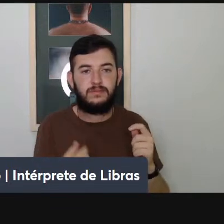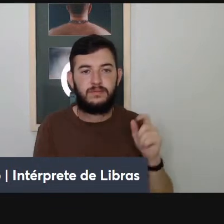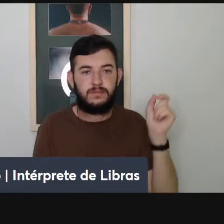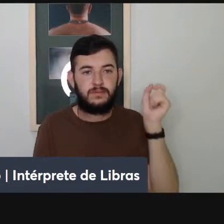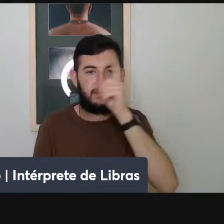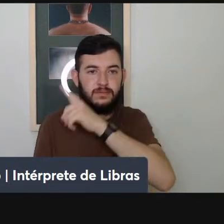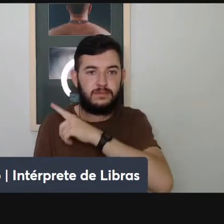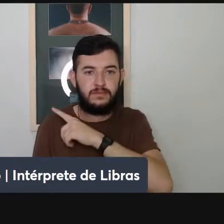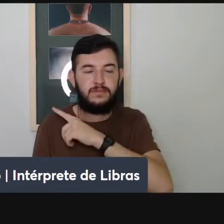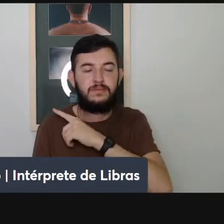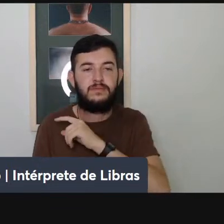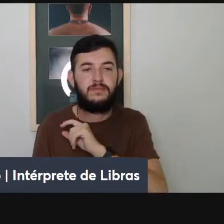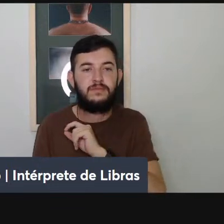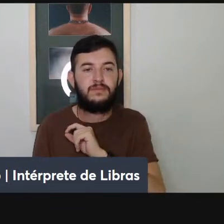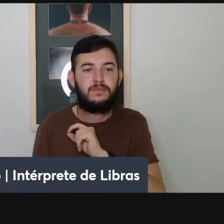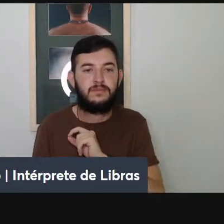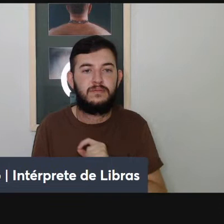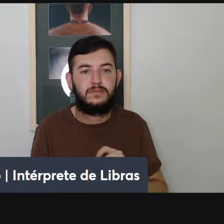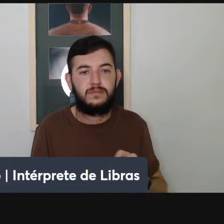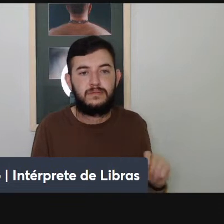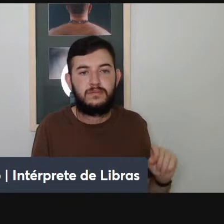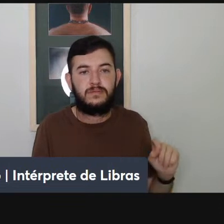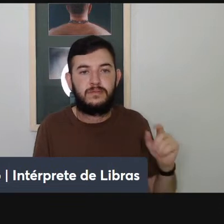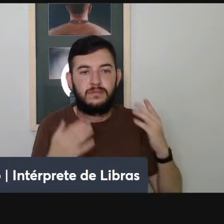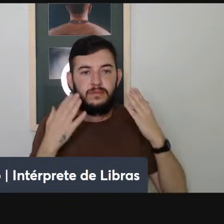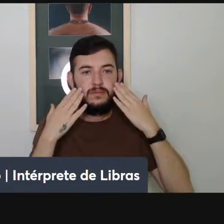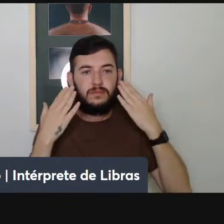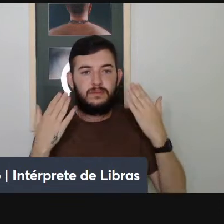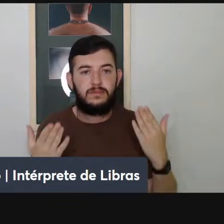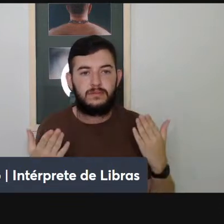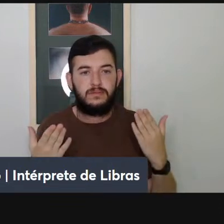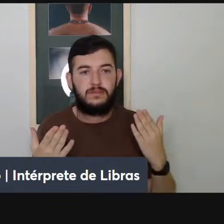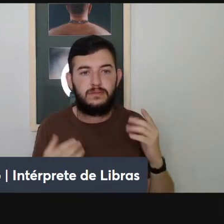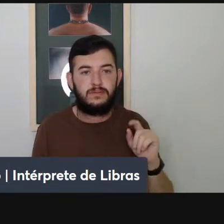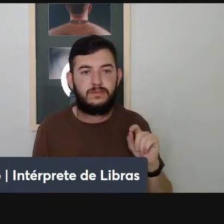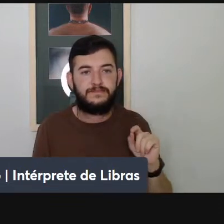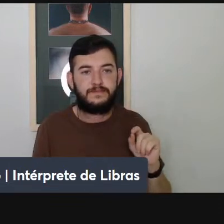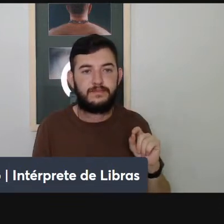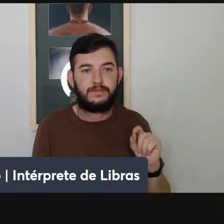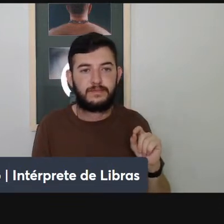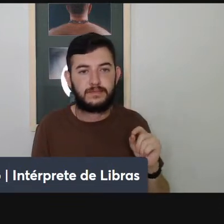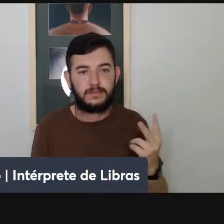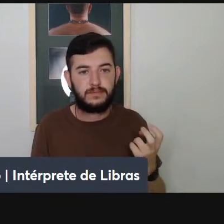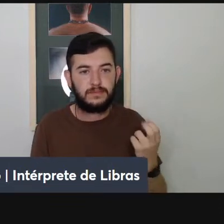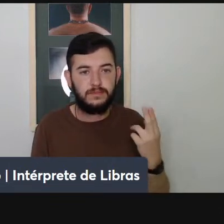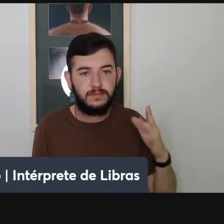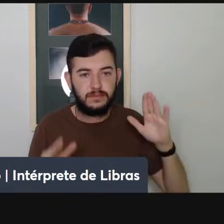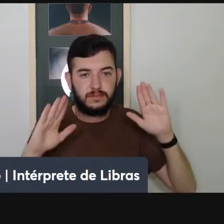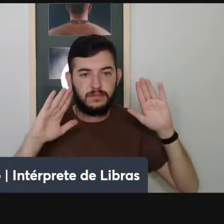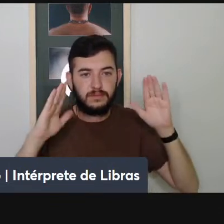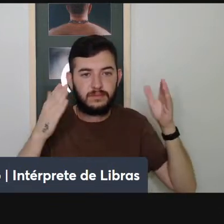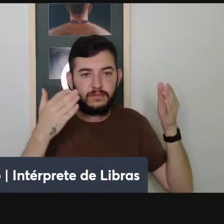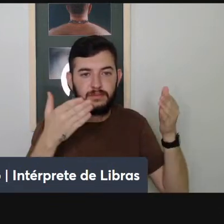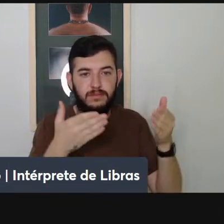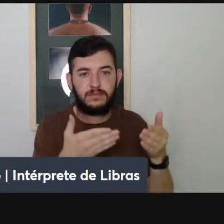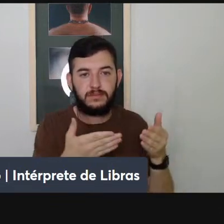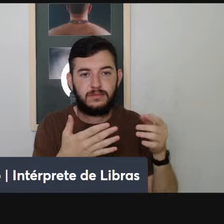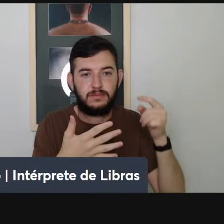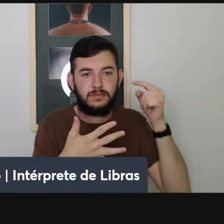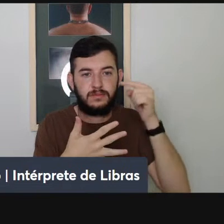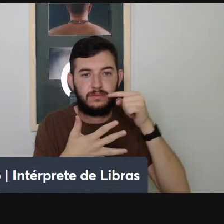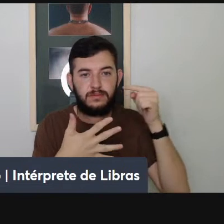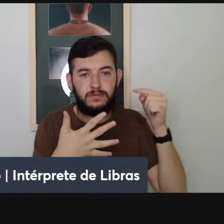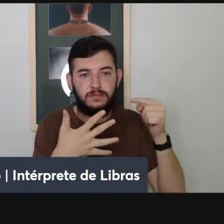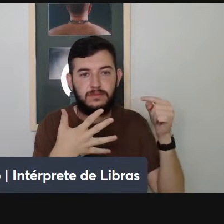difícil, né, fazer essa apresentação, mas vou me ater a alguns pontos, né? Acredito que muitos de vocês já